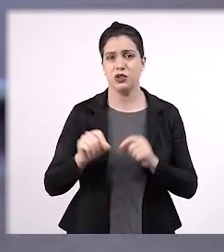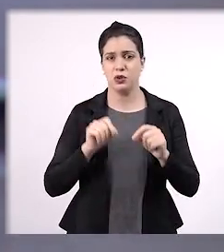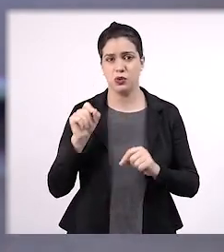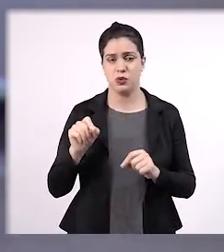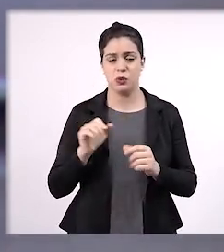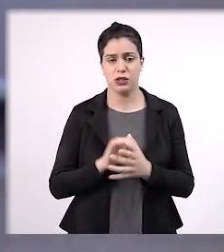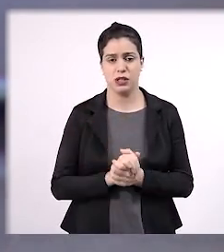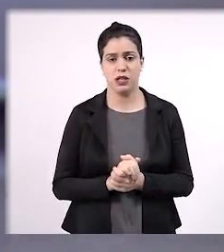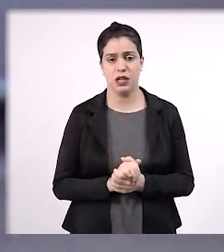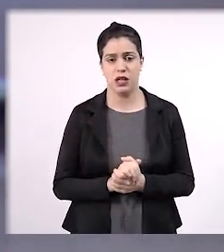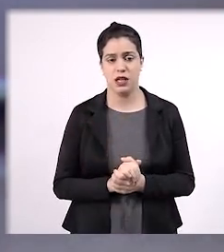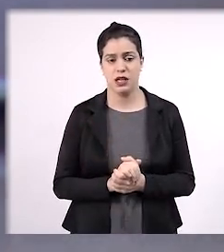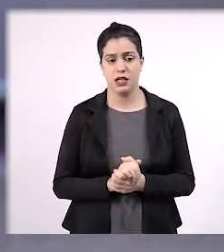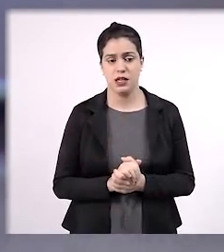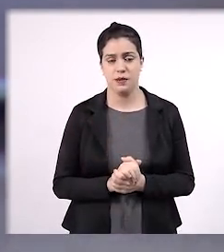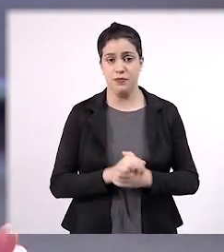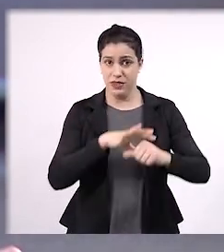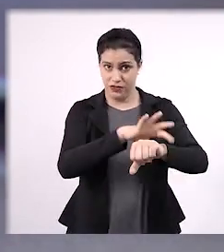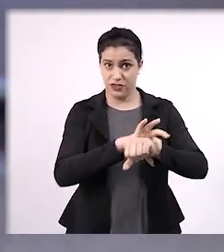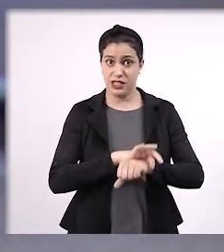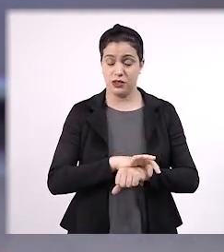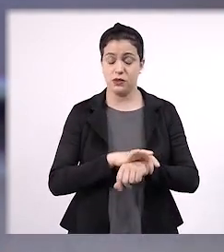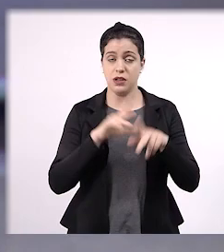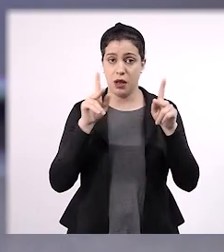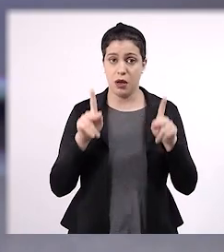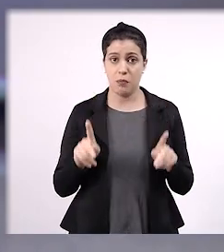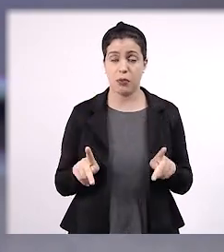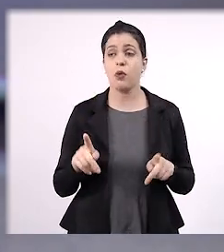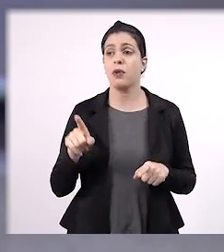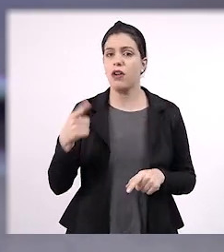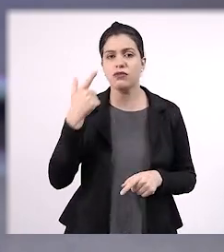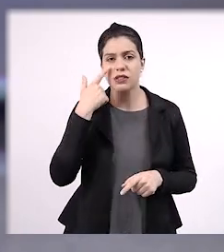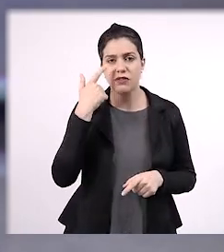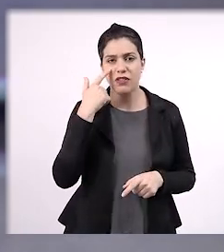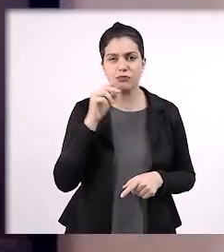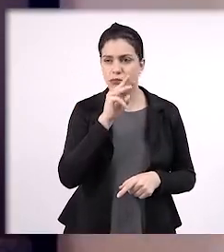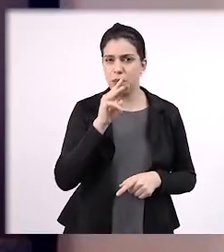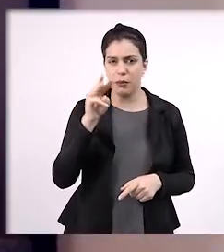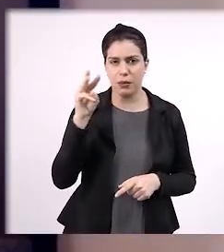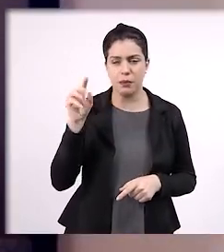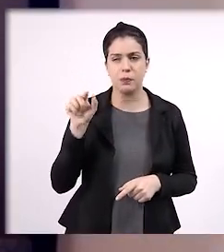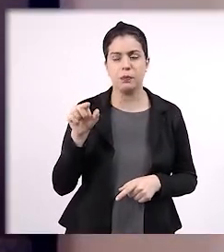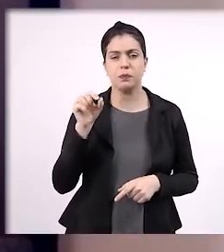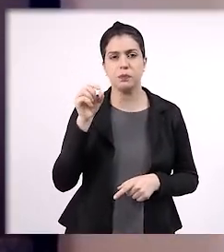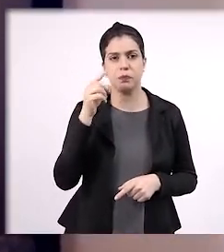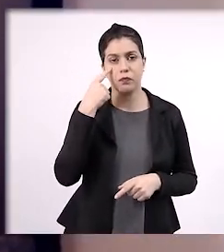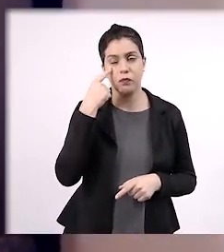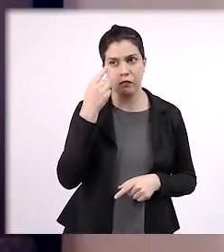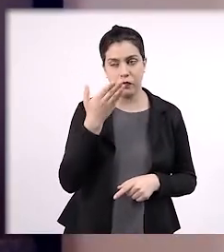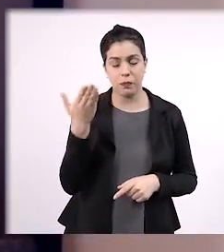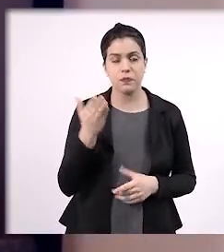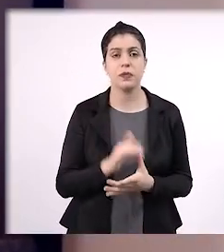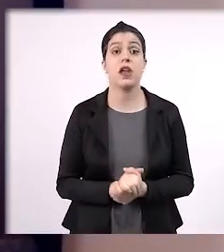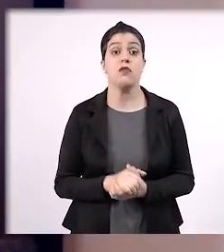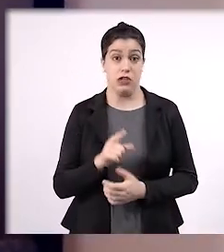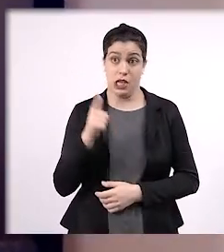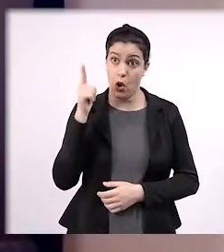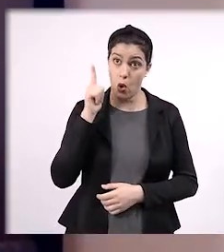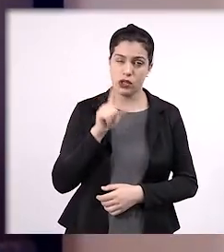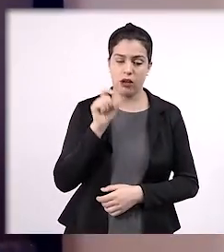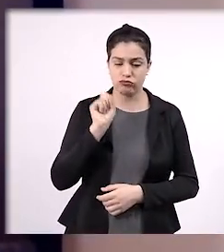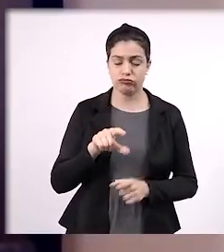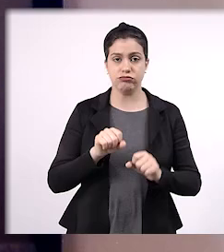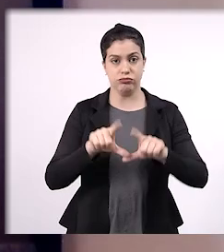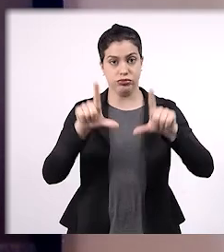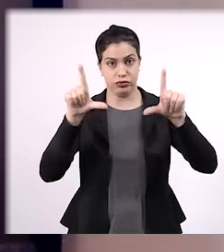foi muito bom você ter falado isso, o site da Defensoria Pública, www.defensoria. Novamente a gente deixa aí o recado para que